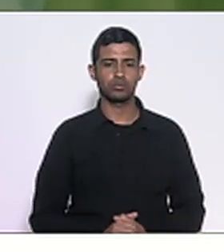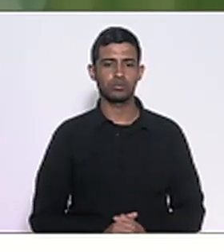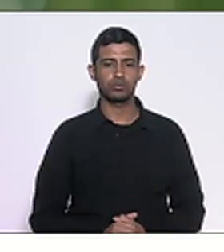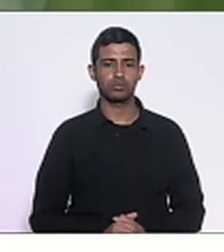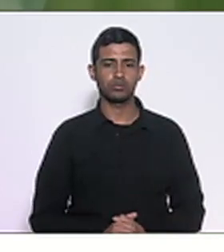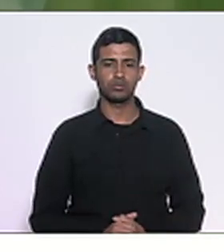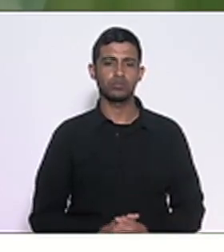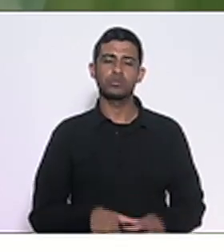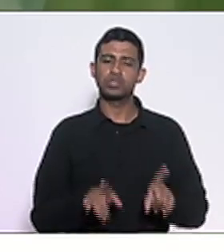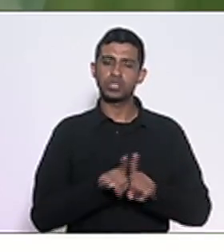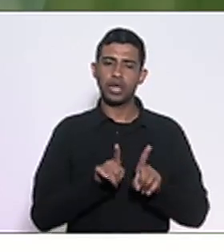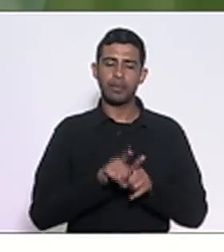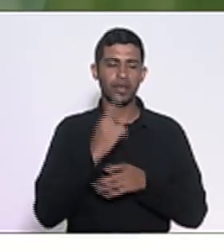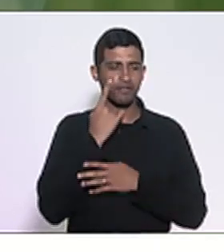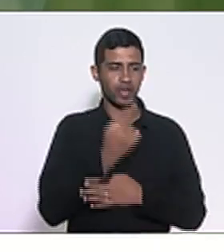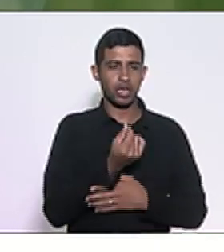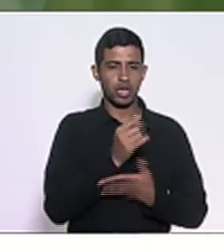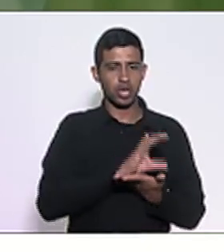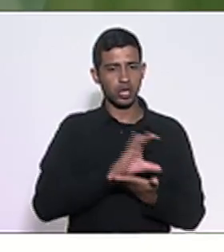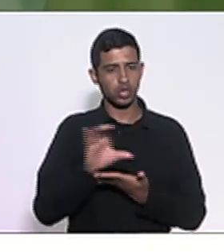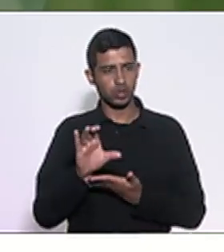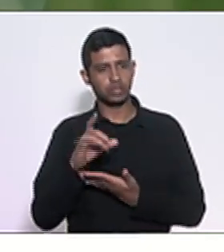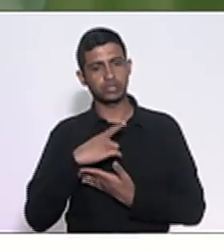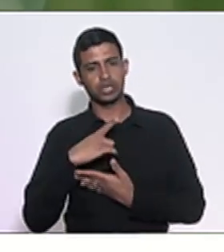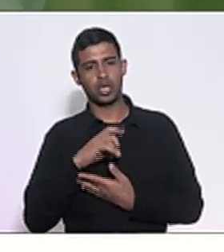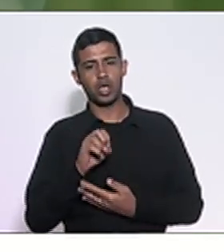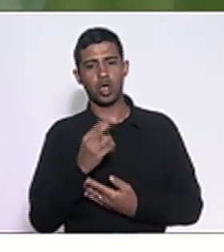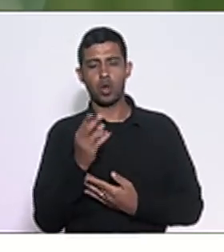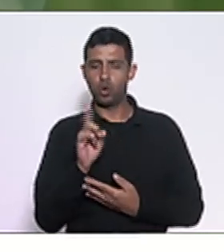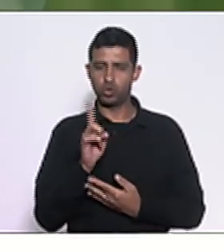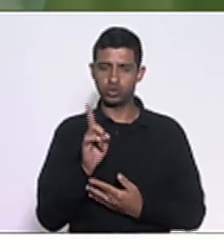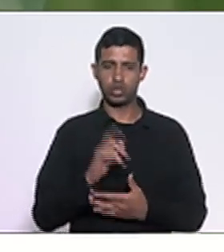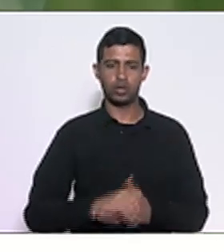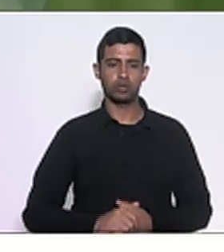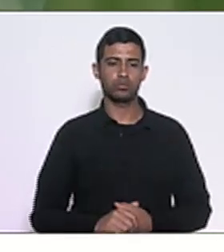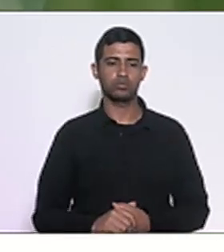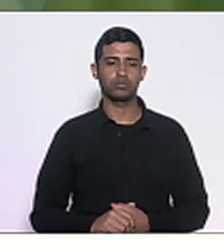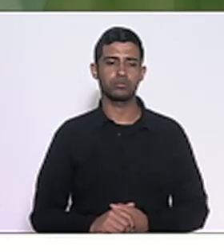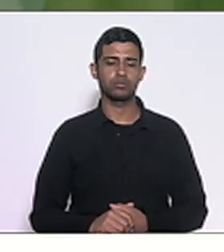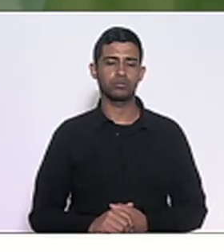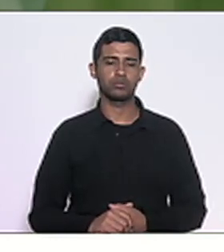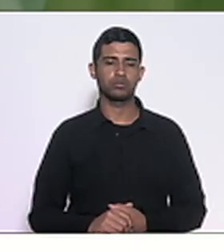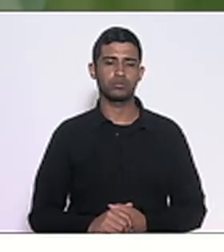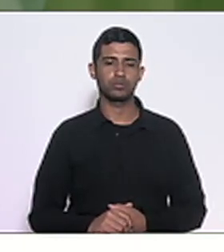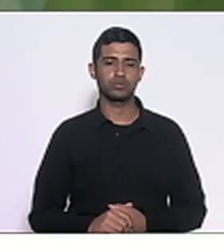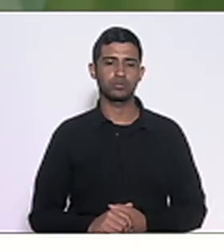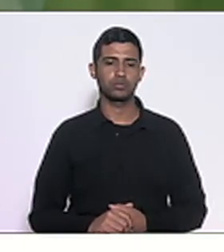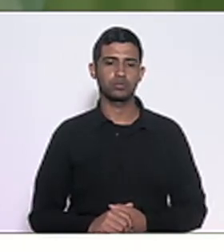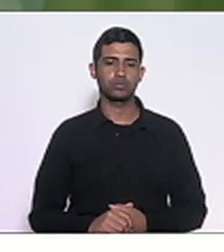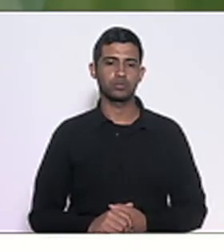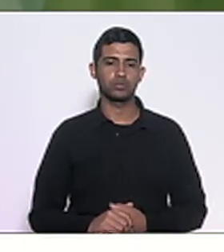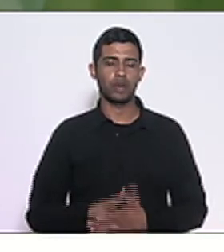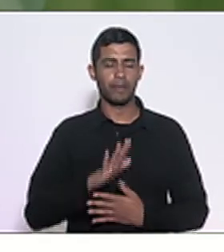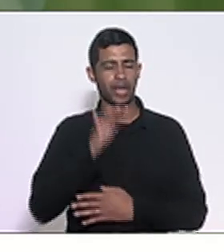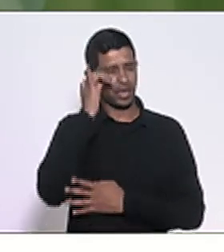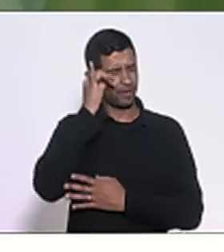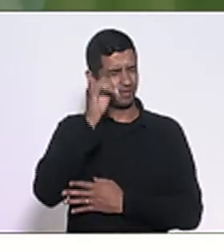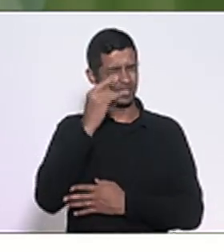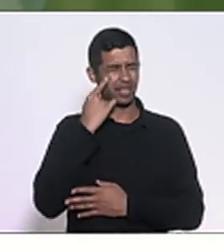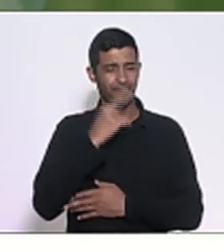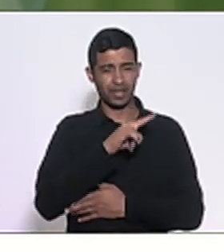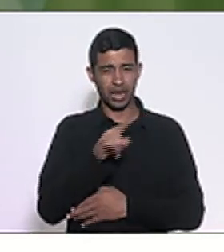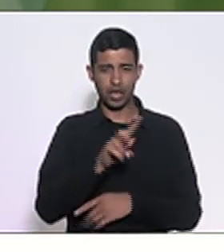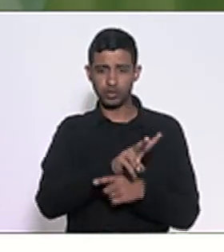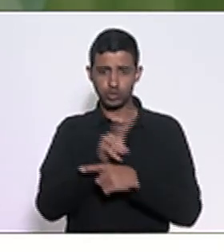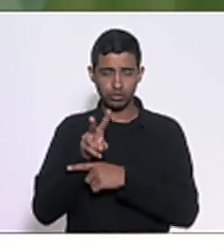com repasse de recursos ou não, sem eximindo as outras atividades de suporte, sem suprimir as atividades de suporte que são inerentes